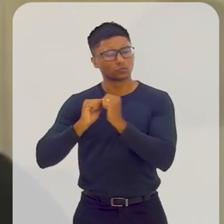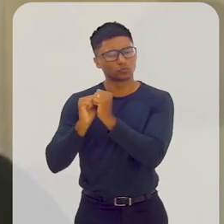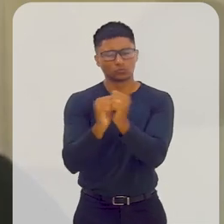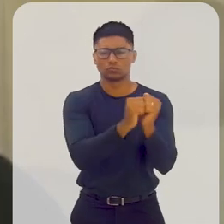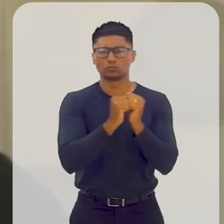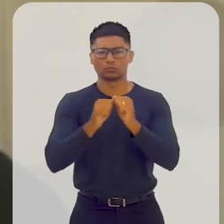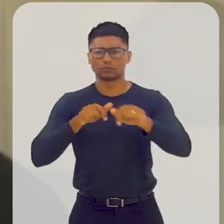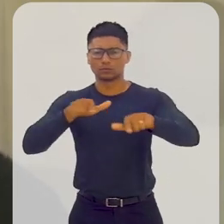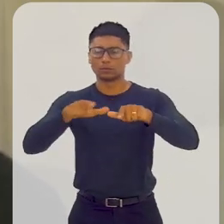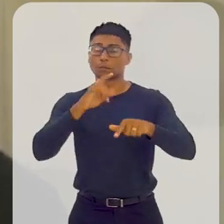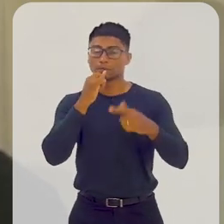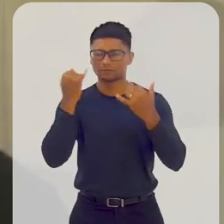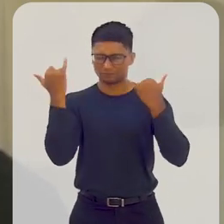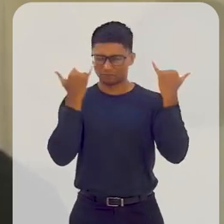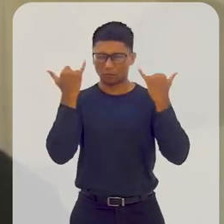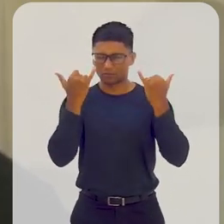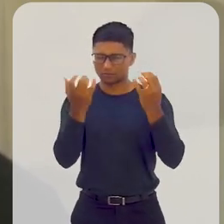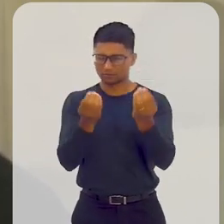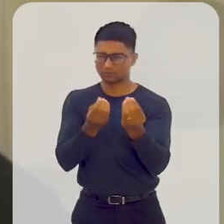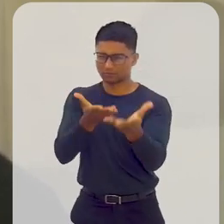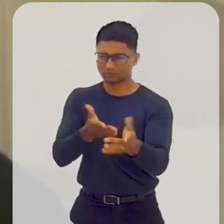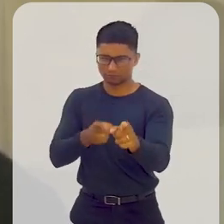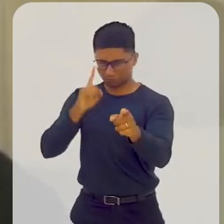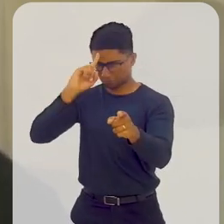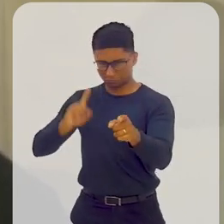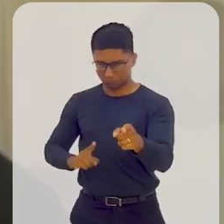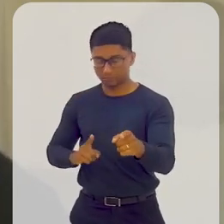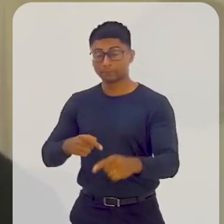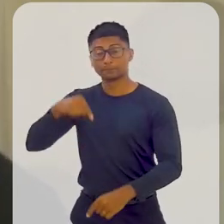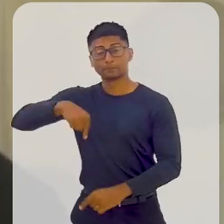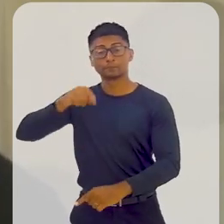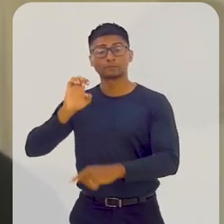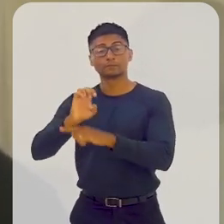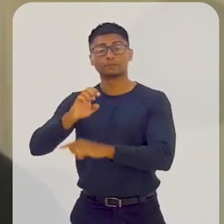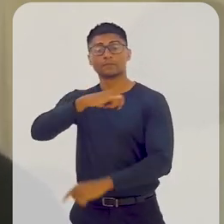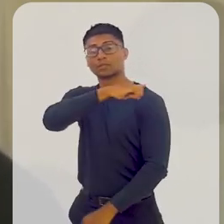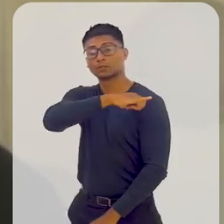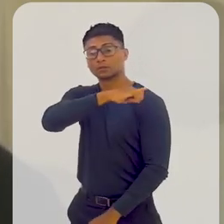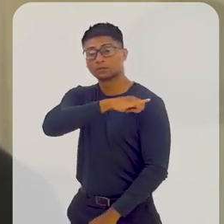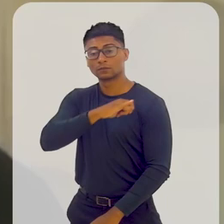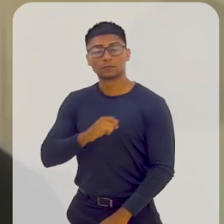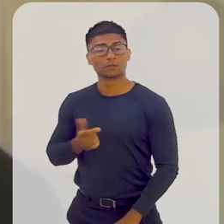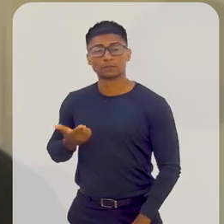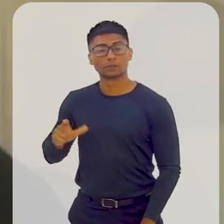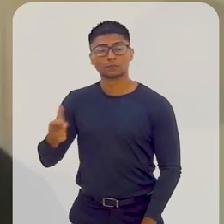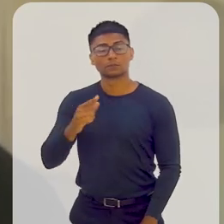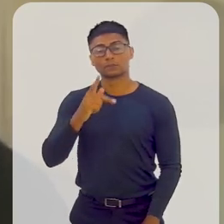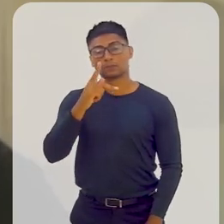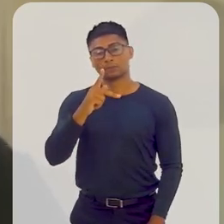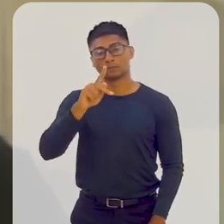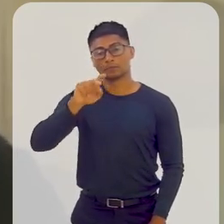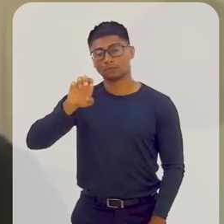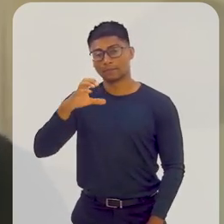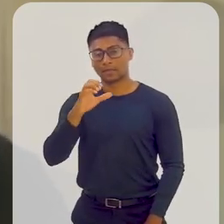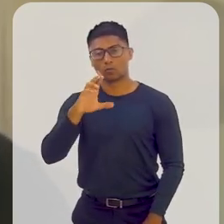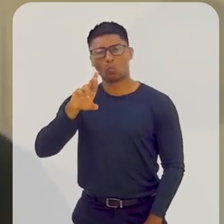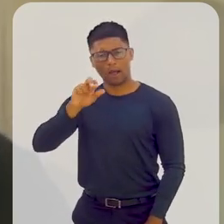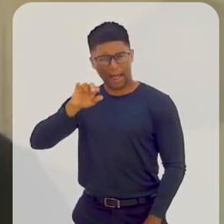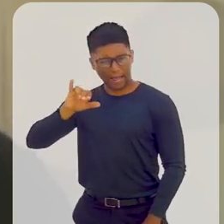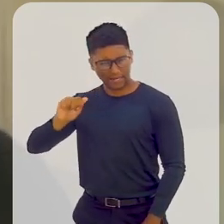trabalha em conjunto. Você vê uma coisa, vou te dar um dado que você não sabe. É o estado do Rio. Ah, o estado do Rio não tem